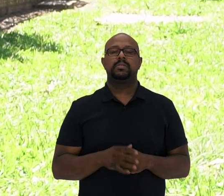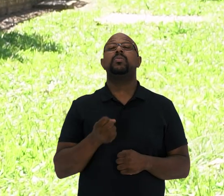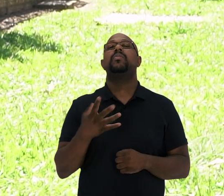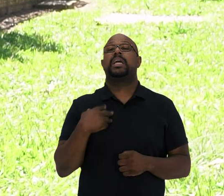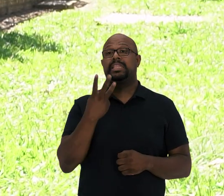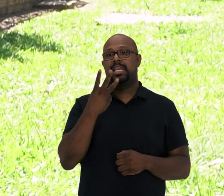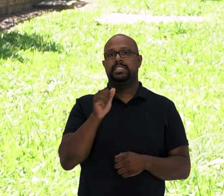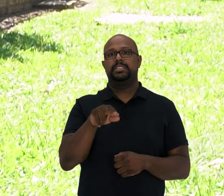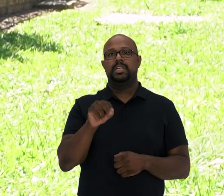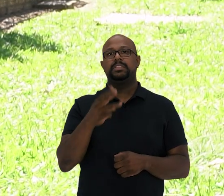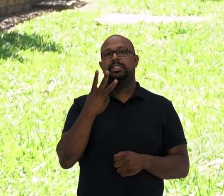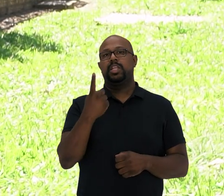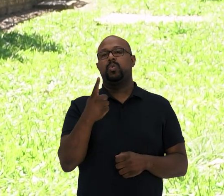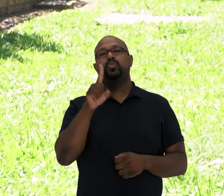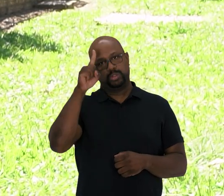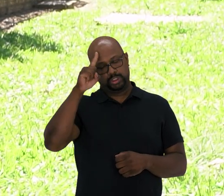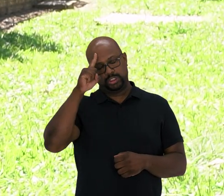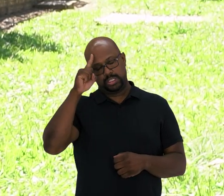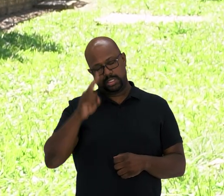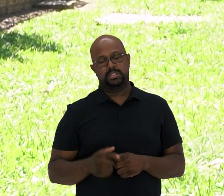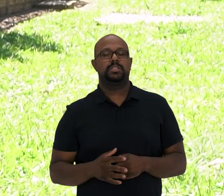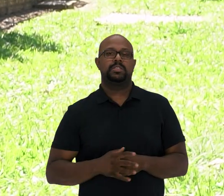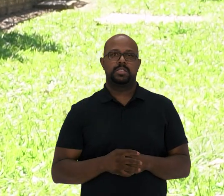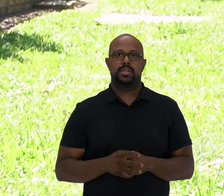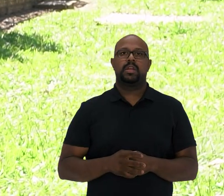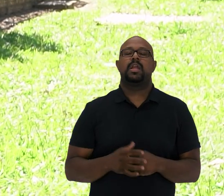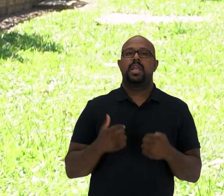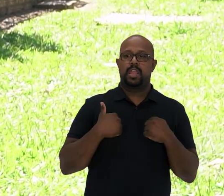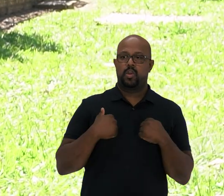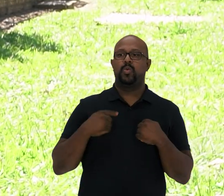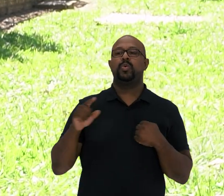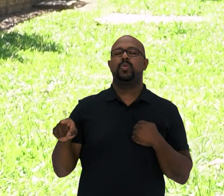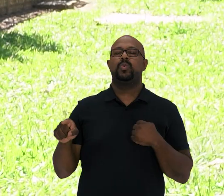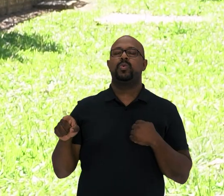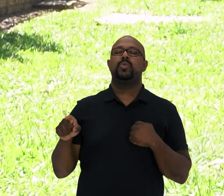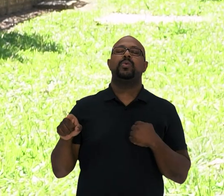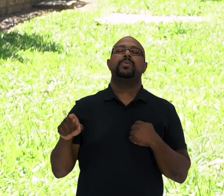pena? 3 anos e 31 dias. É. Eu